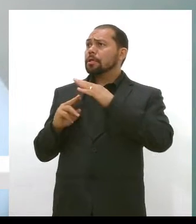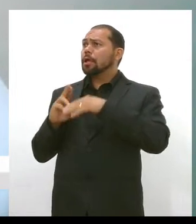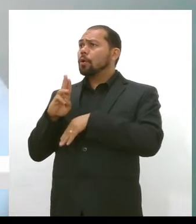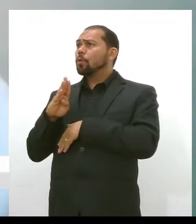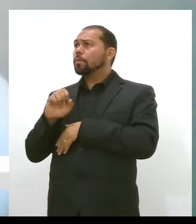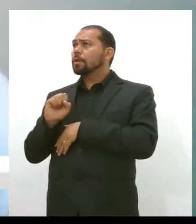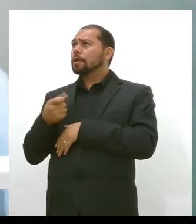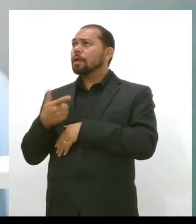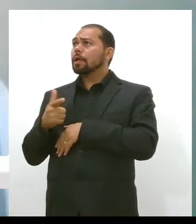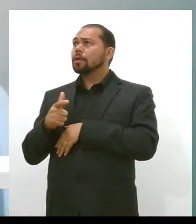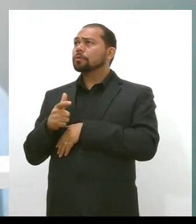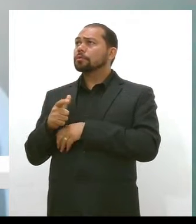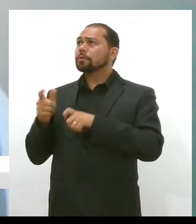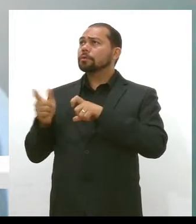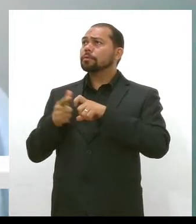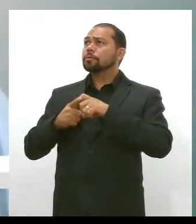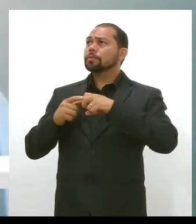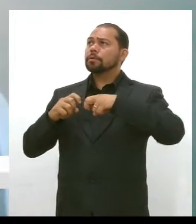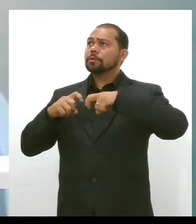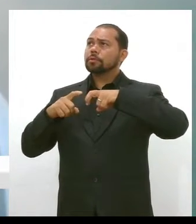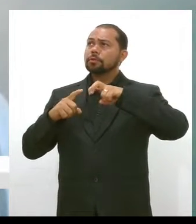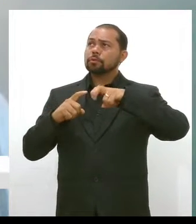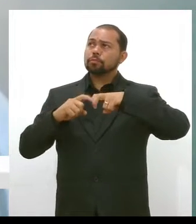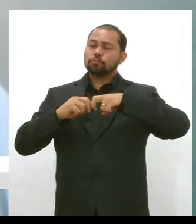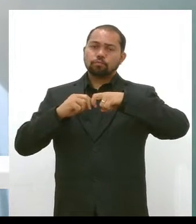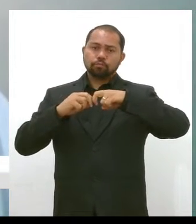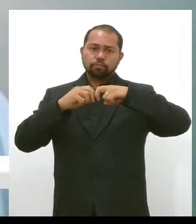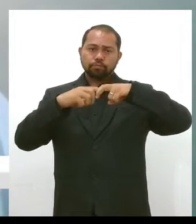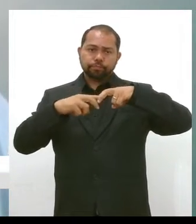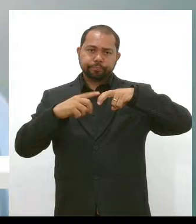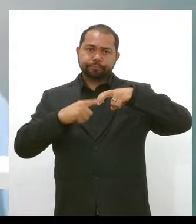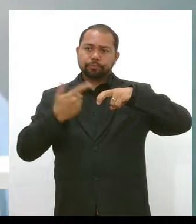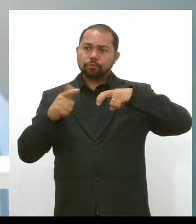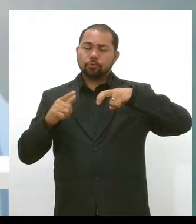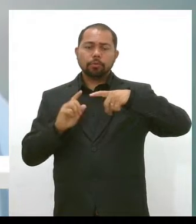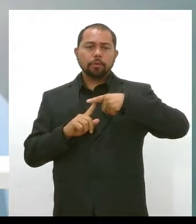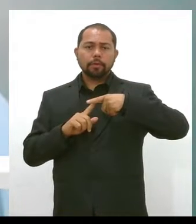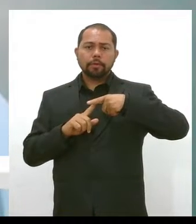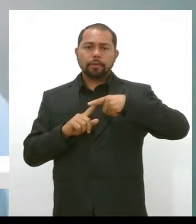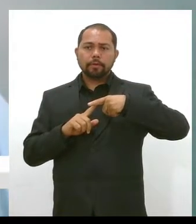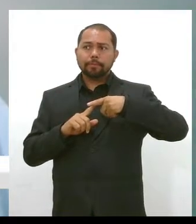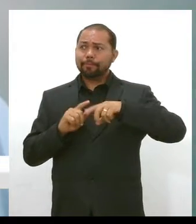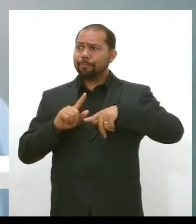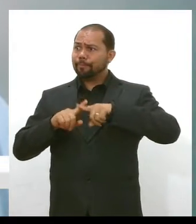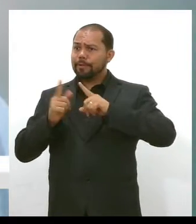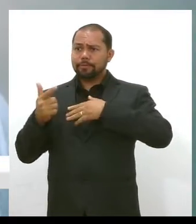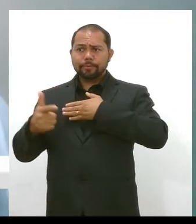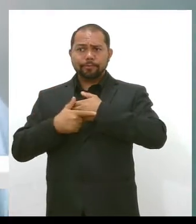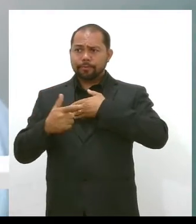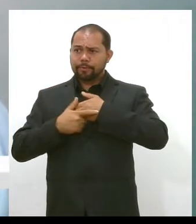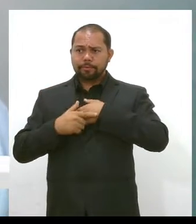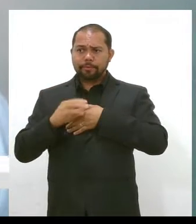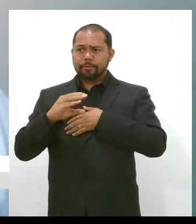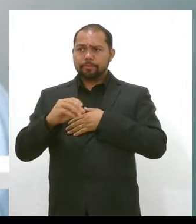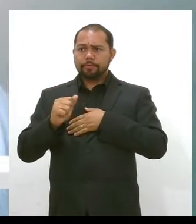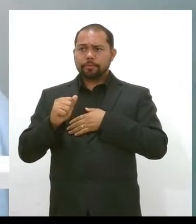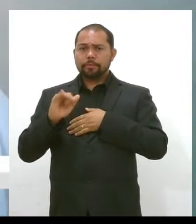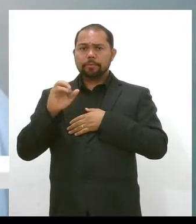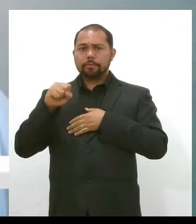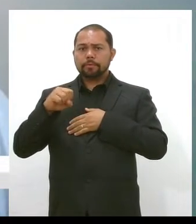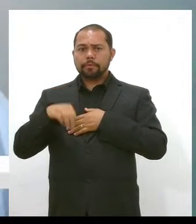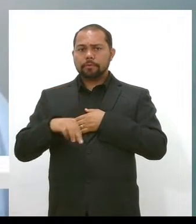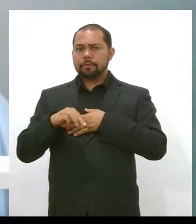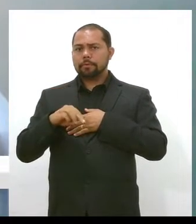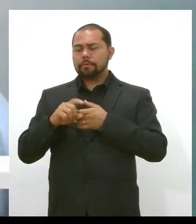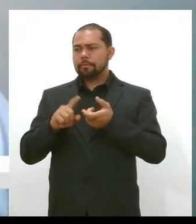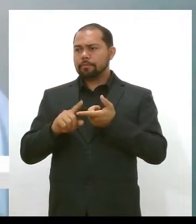assim, não é o papel do CAISME fazer o atendimento da atenção primária. Por